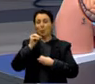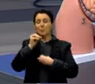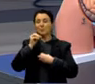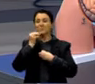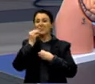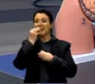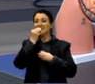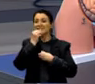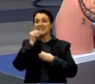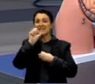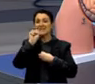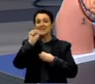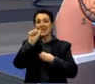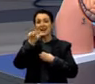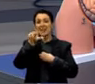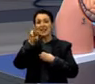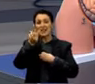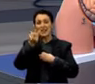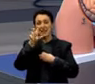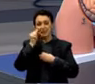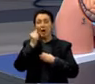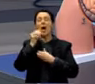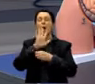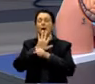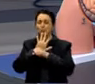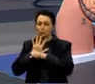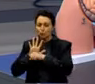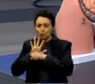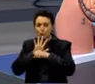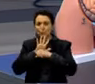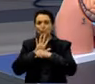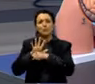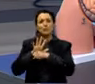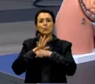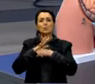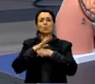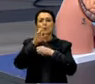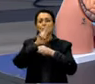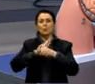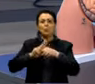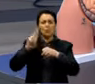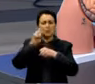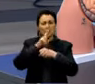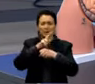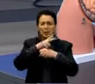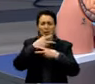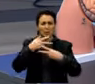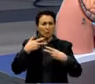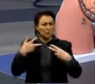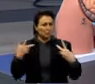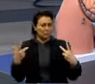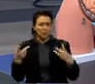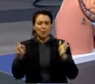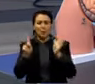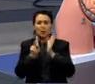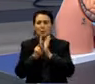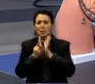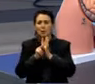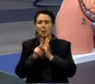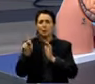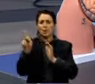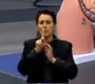auxiliar aí na amilase, na digestão, degradação dos carboidratos. E eu trouxe um